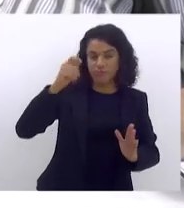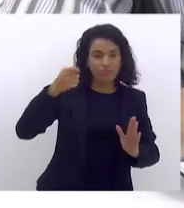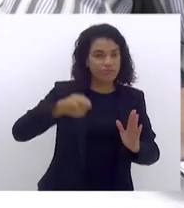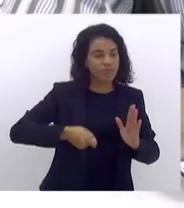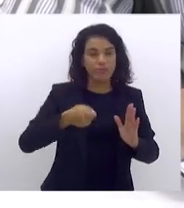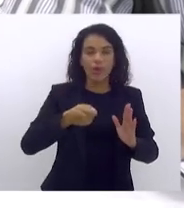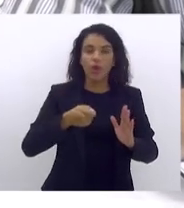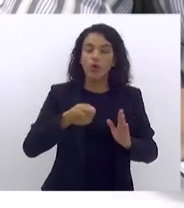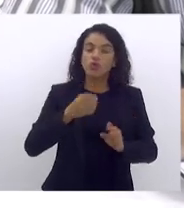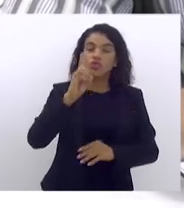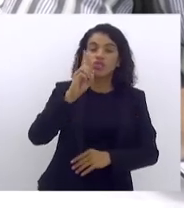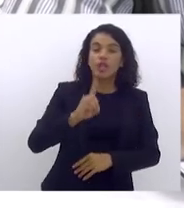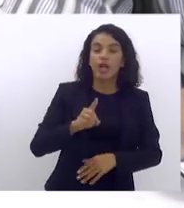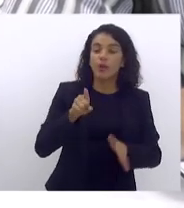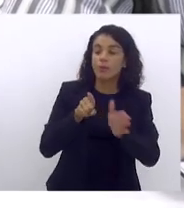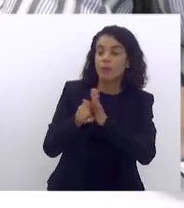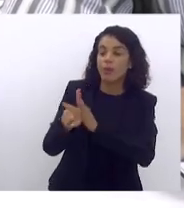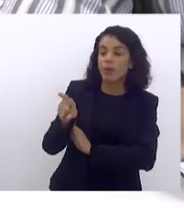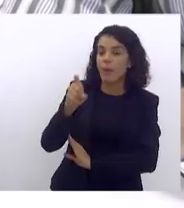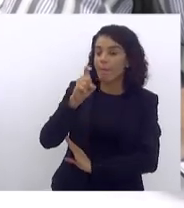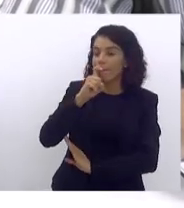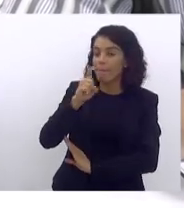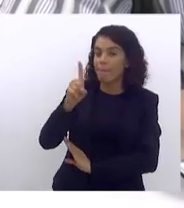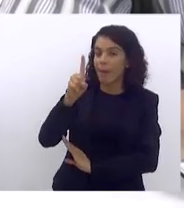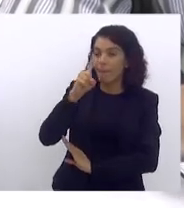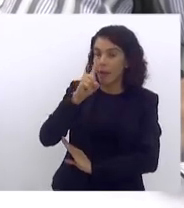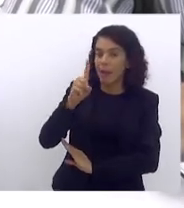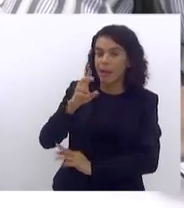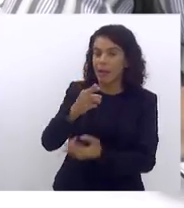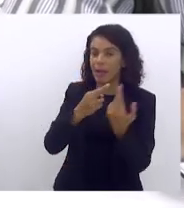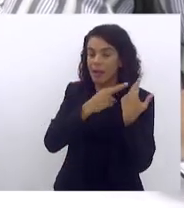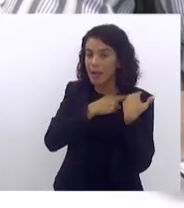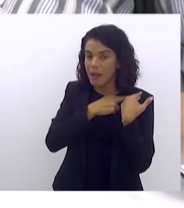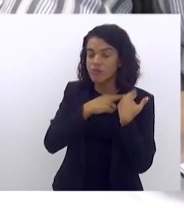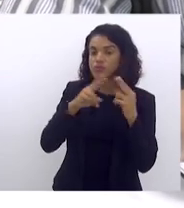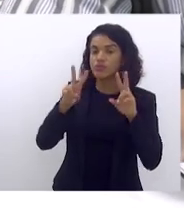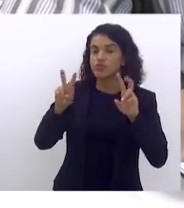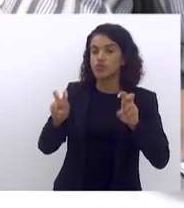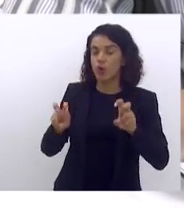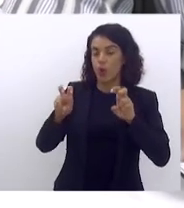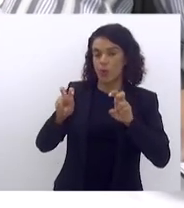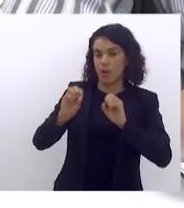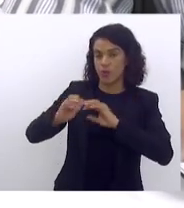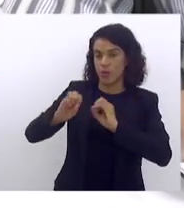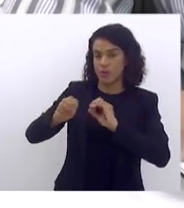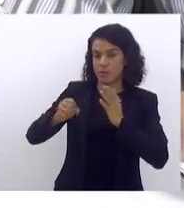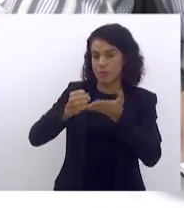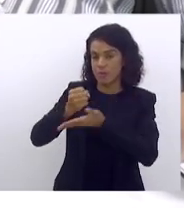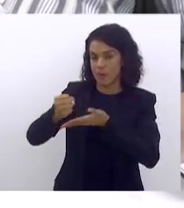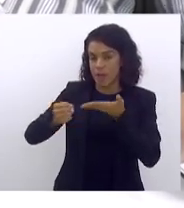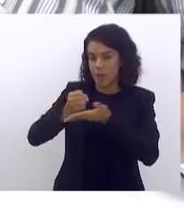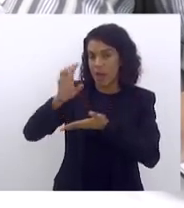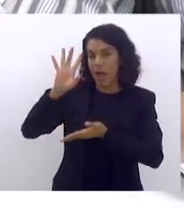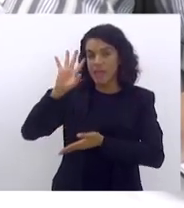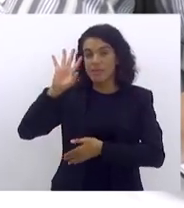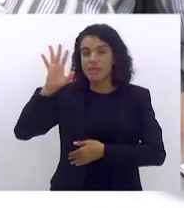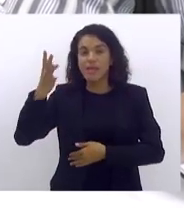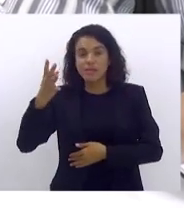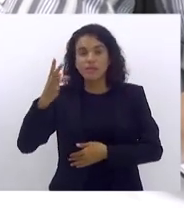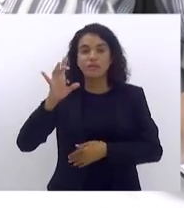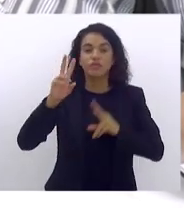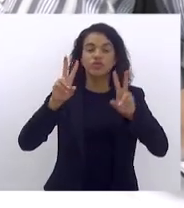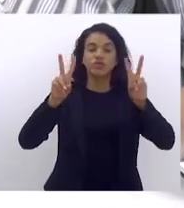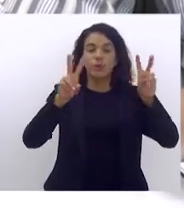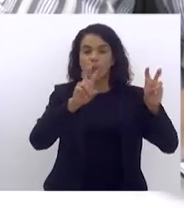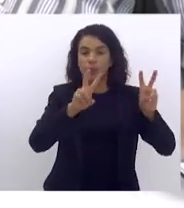de consulta aos pais responsáveis, etc., relativos à educação básica e privada, quanto a decidir sobre abordagem de